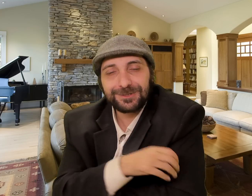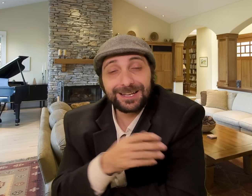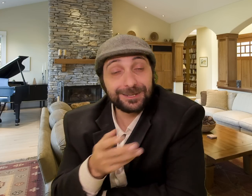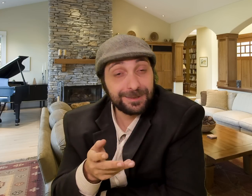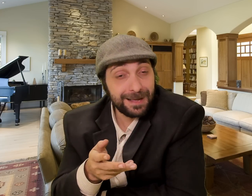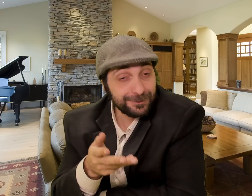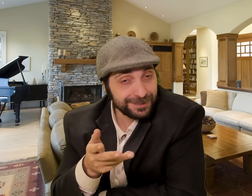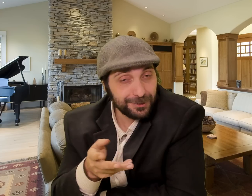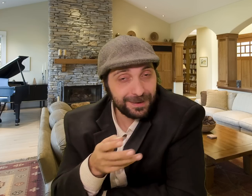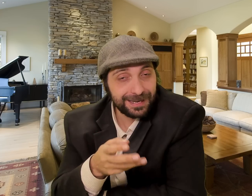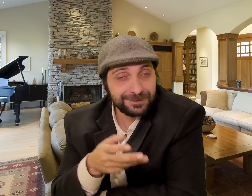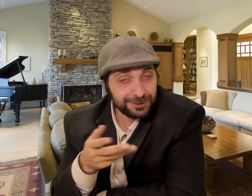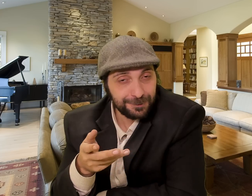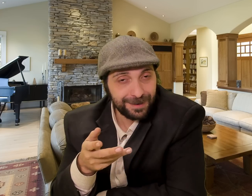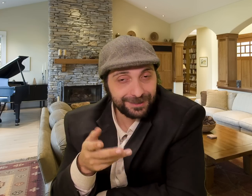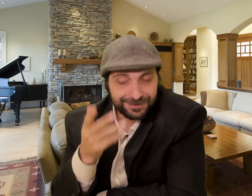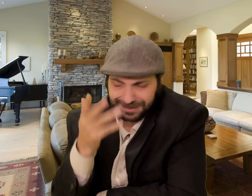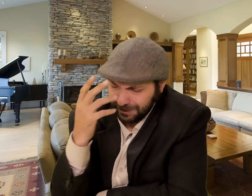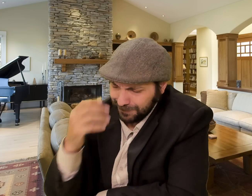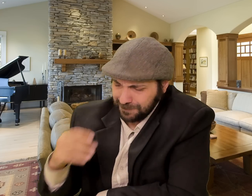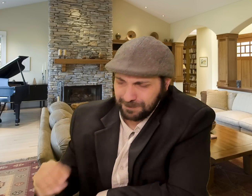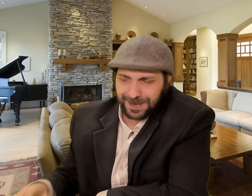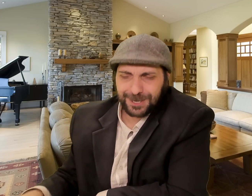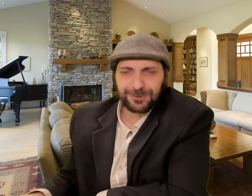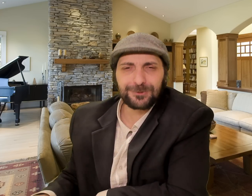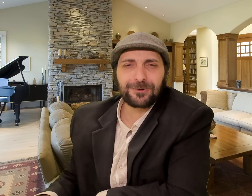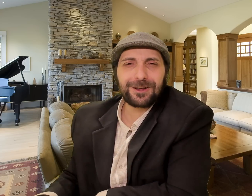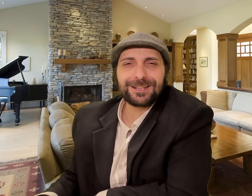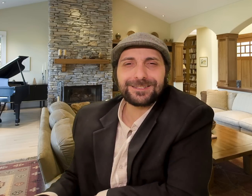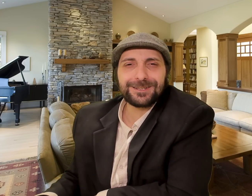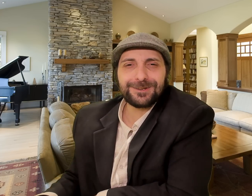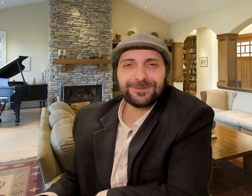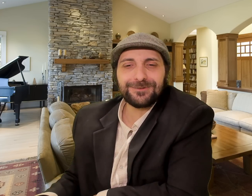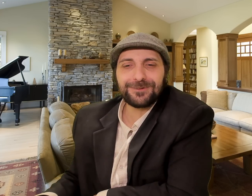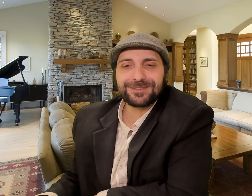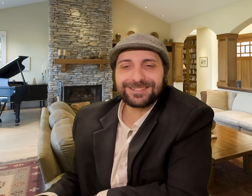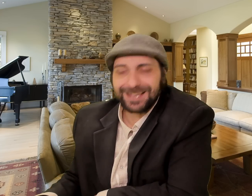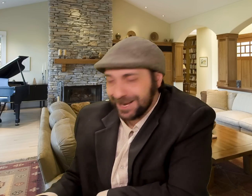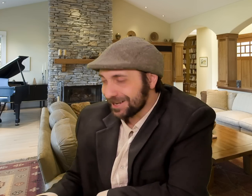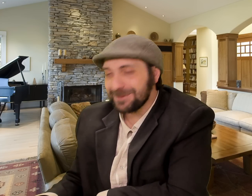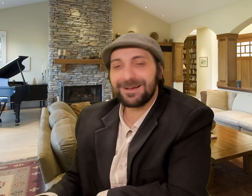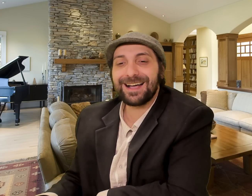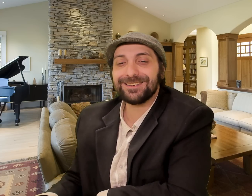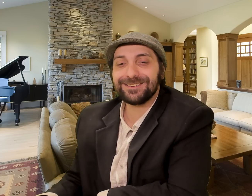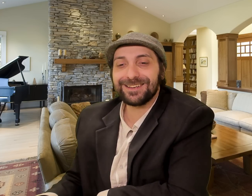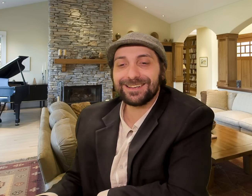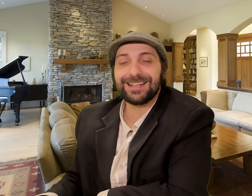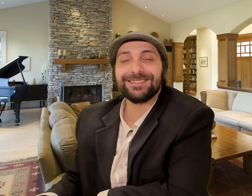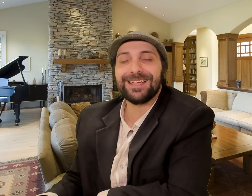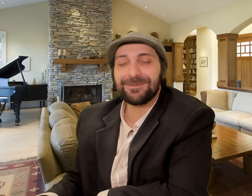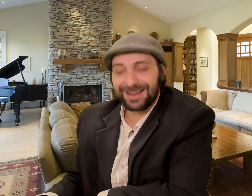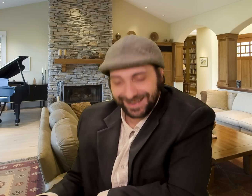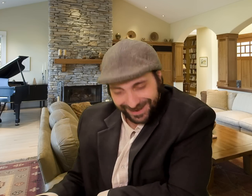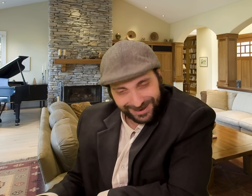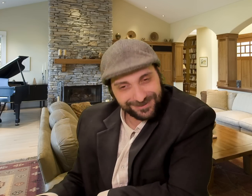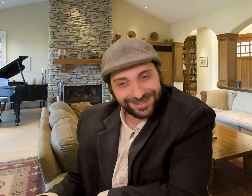e os décadas sejam apagados um beijo no coração de você cambadinha e até